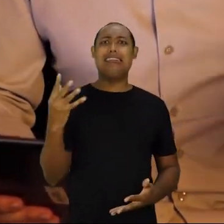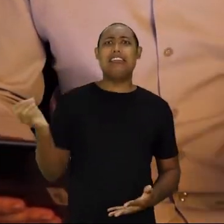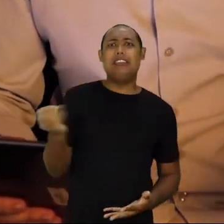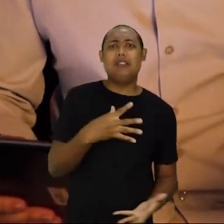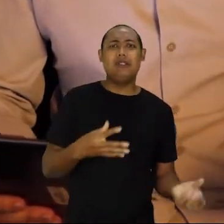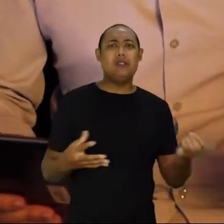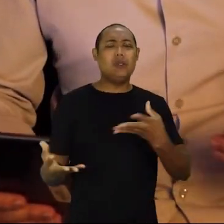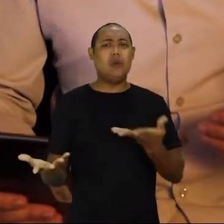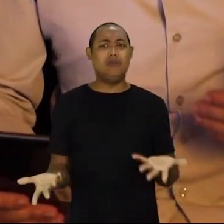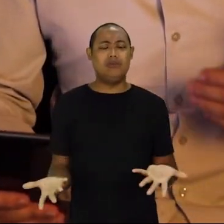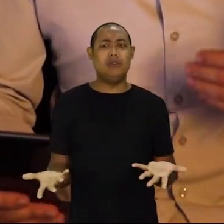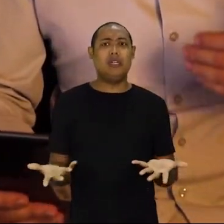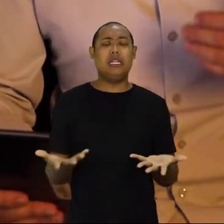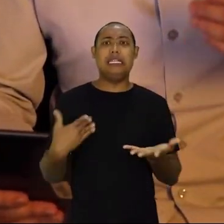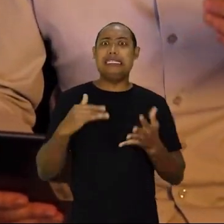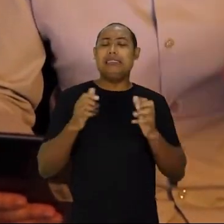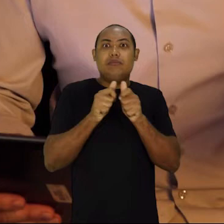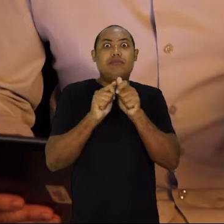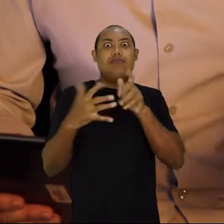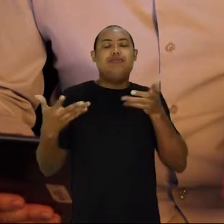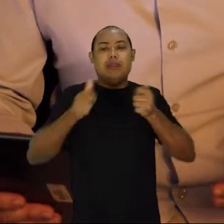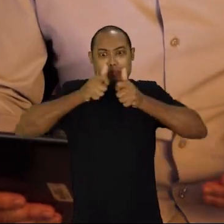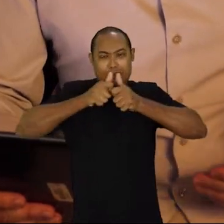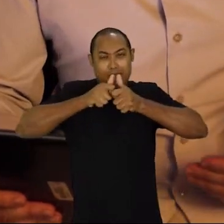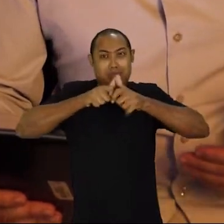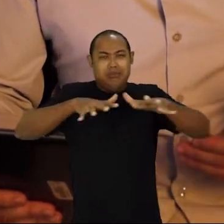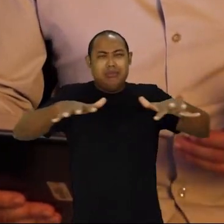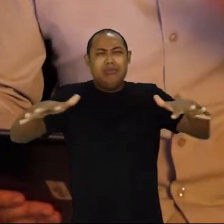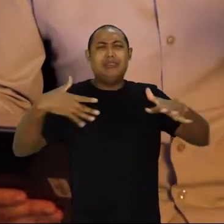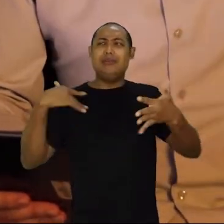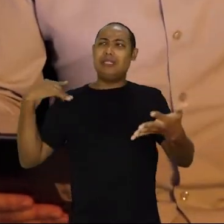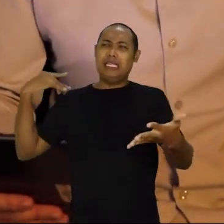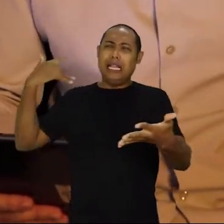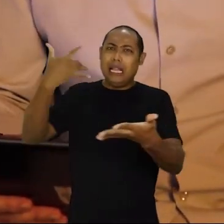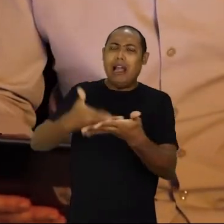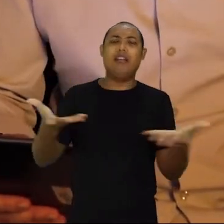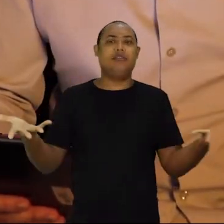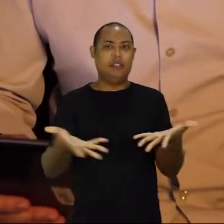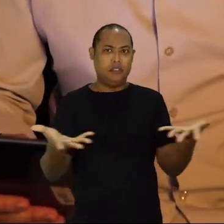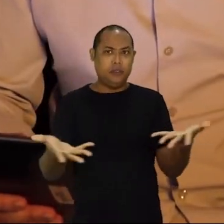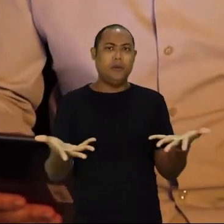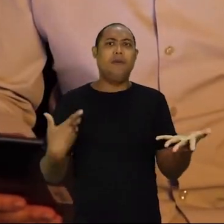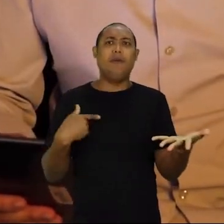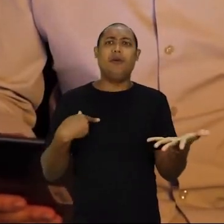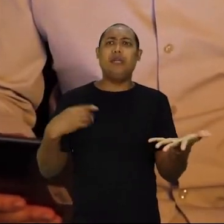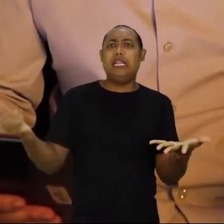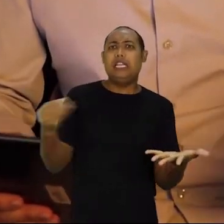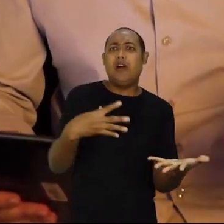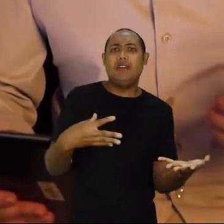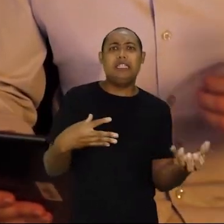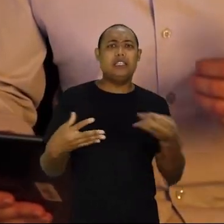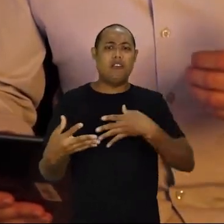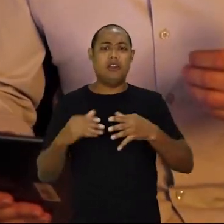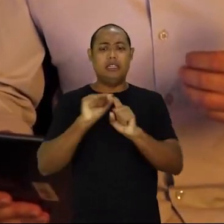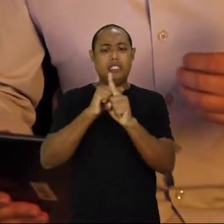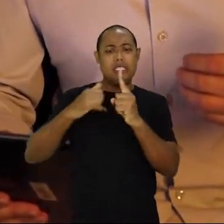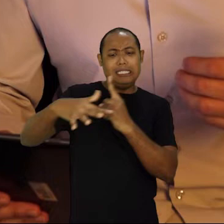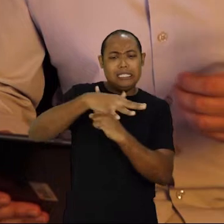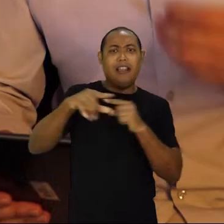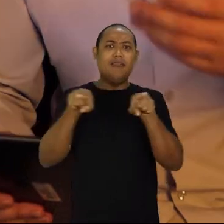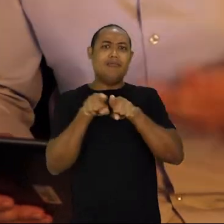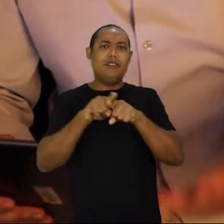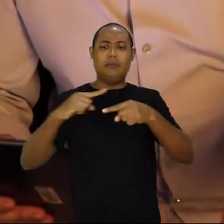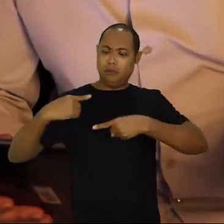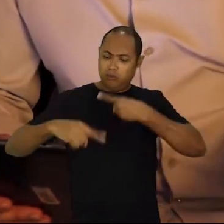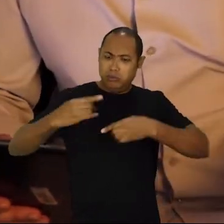estivemos diante de um fenômeno inédito para a humanidade, nas dimensões em que ele se apresentou historicamente, um